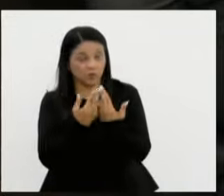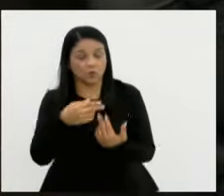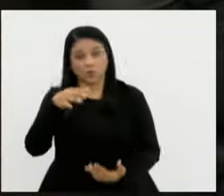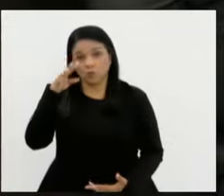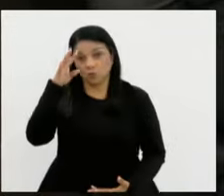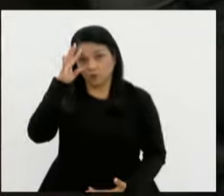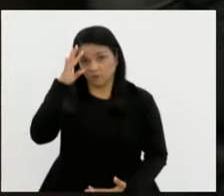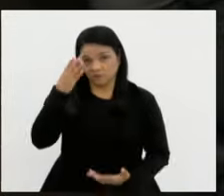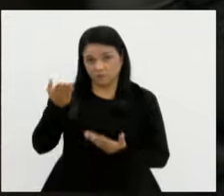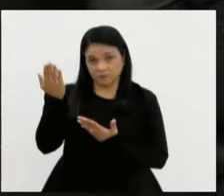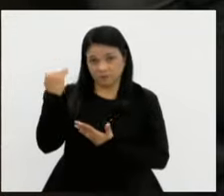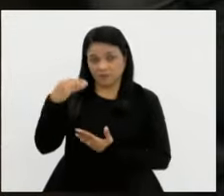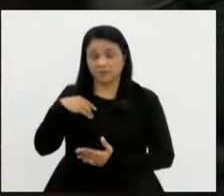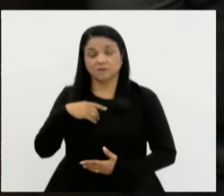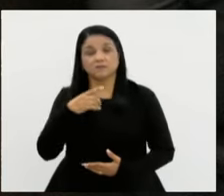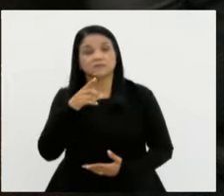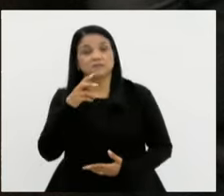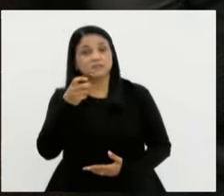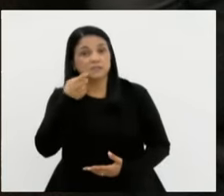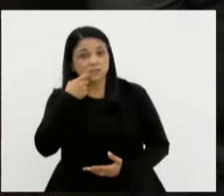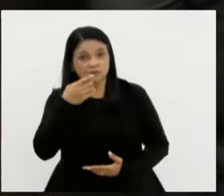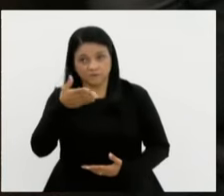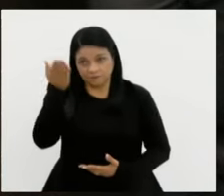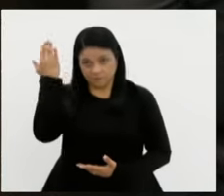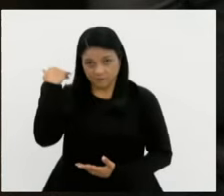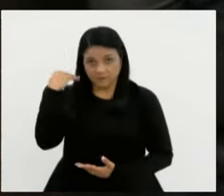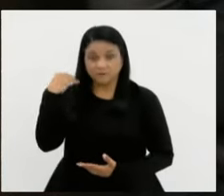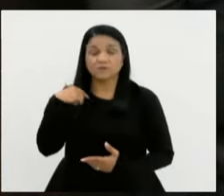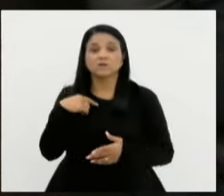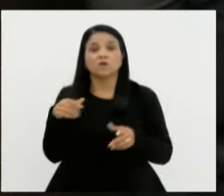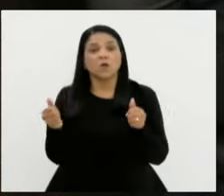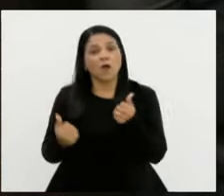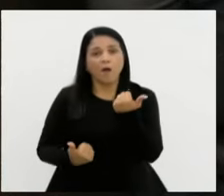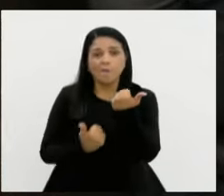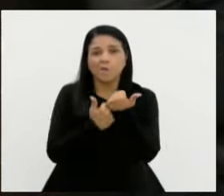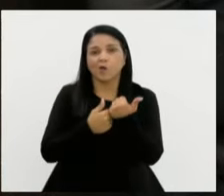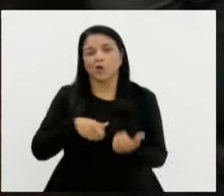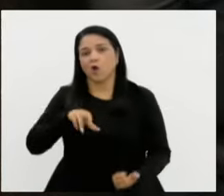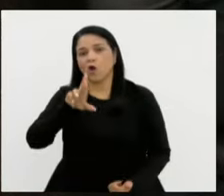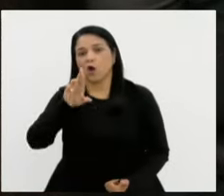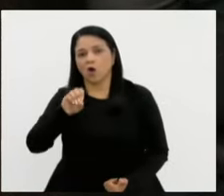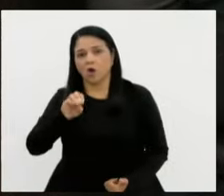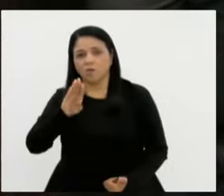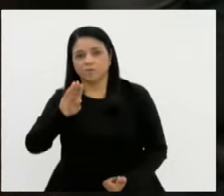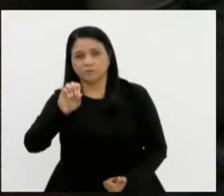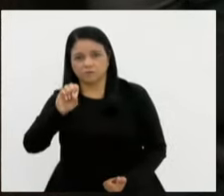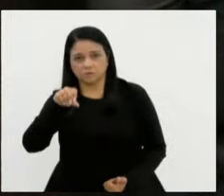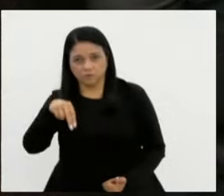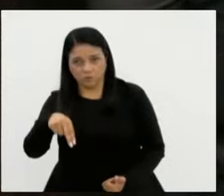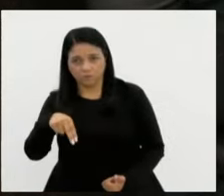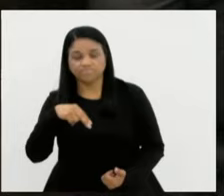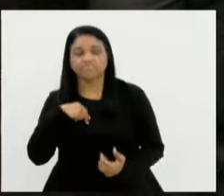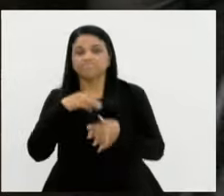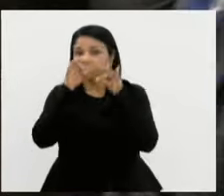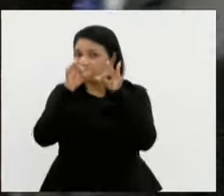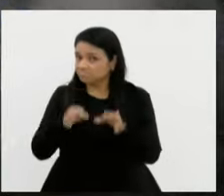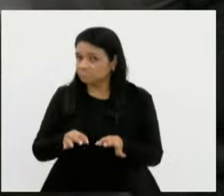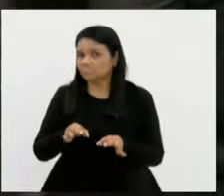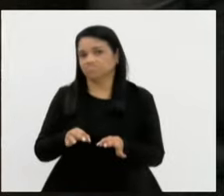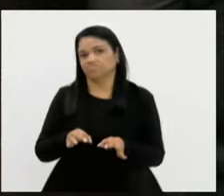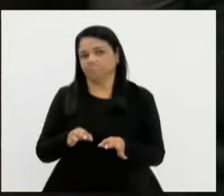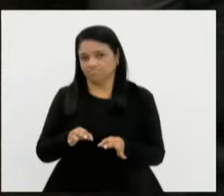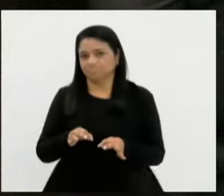dessa, com o apoio do doutor Robson, nosso procurador-geral, foi absolutamente correto.